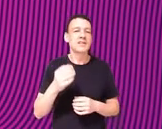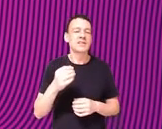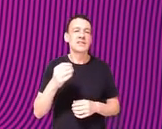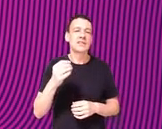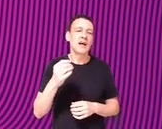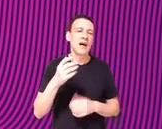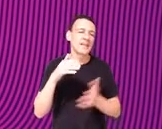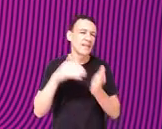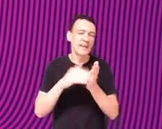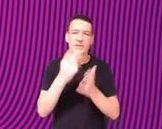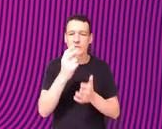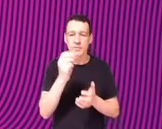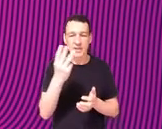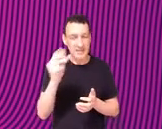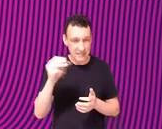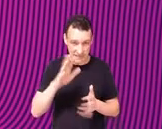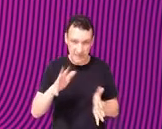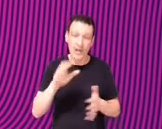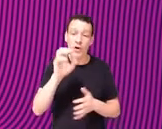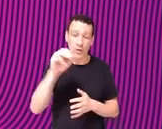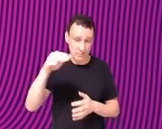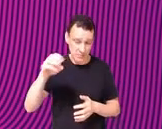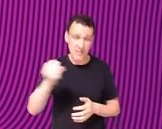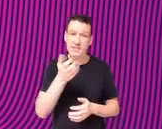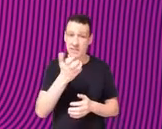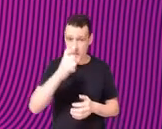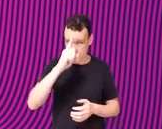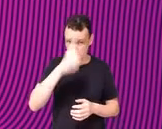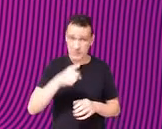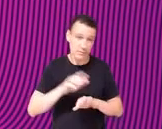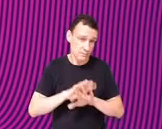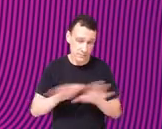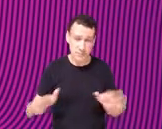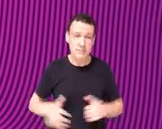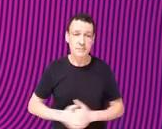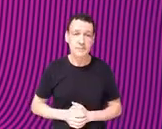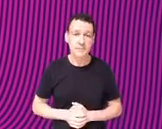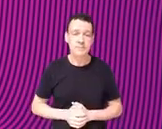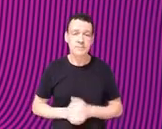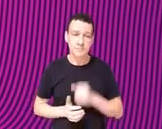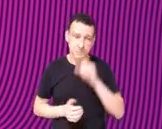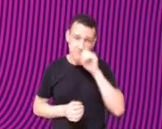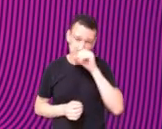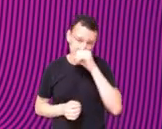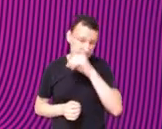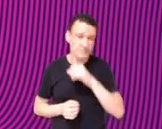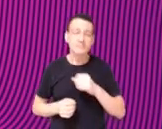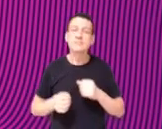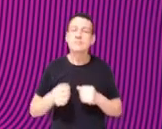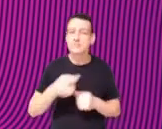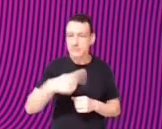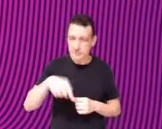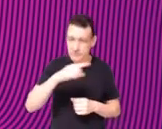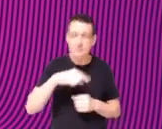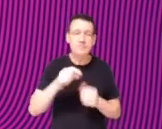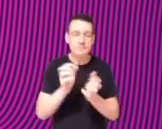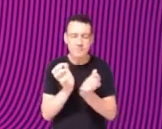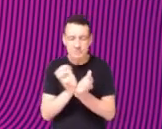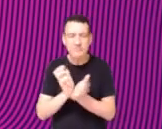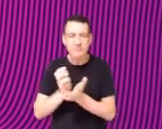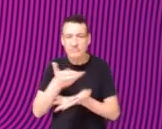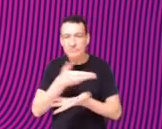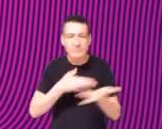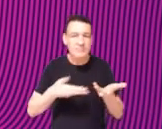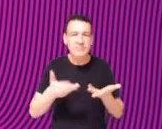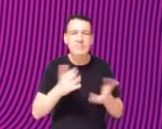Mundial de Saúde, que a Federação Mundial do Coração perfilha e que, em conjunto, estamos a tentar encontrar formas de